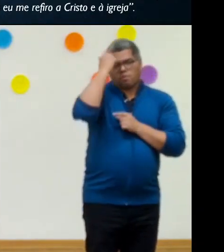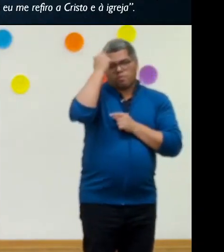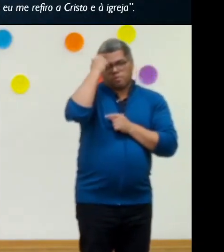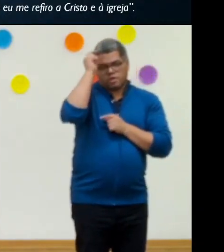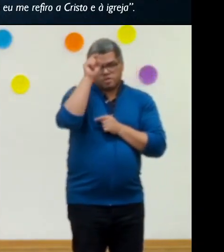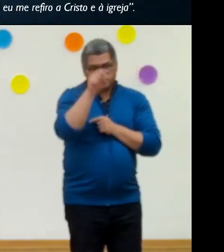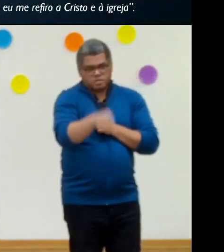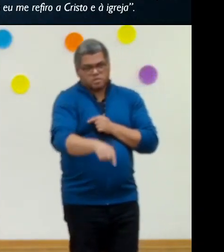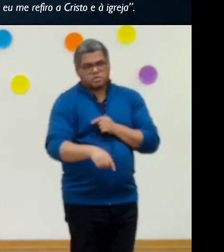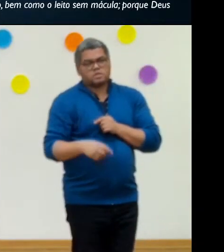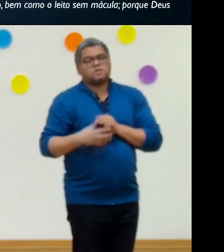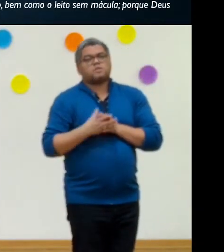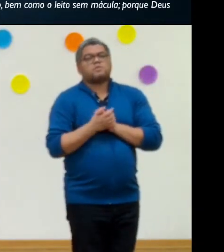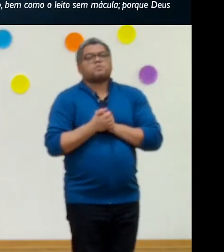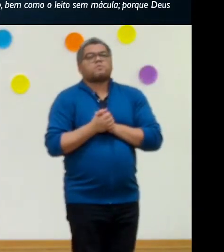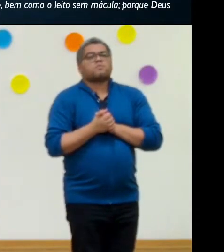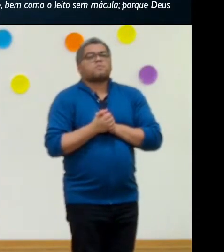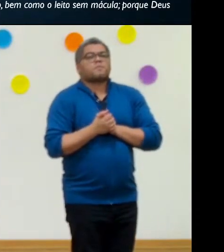Ok? O adultério.